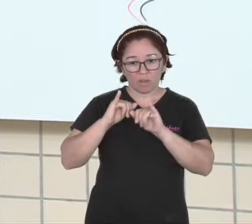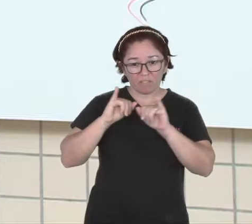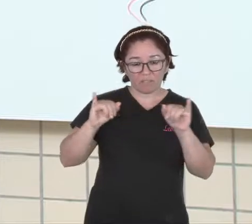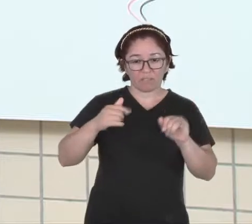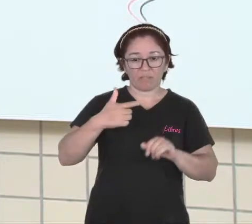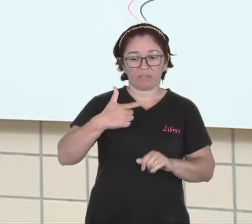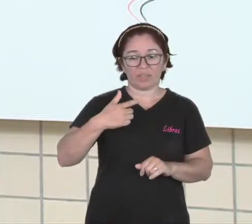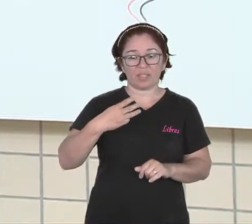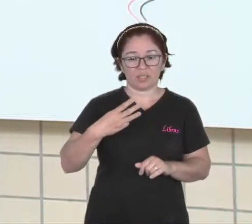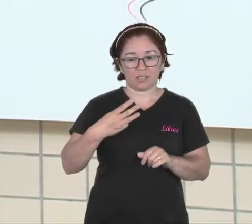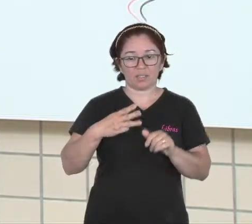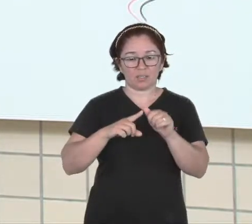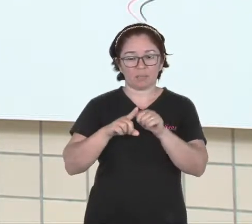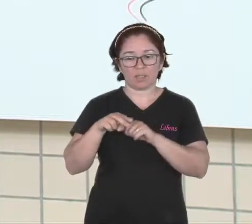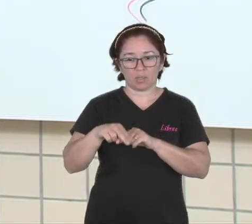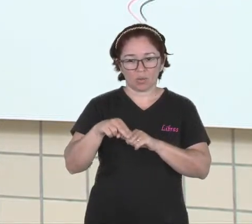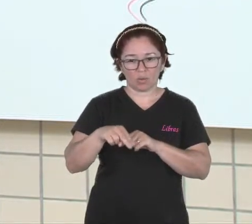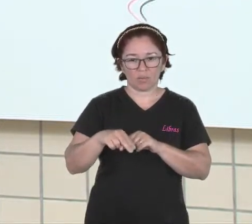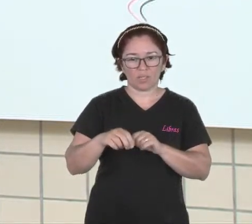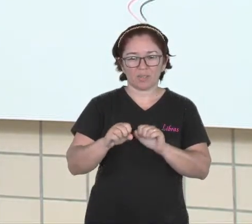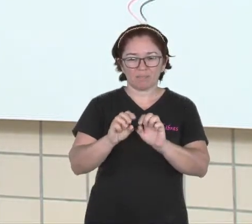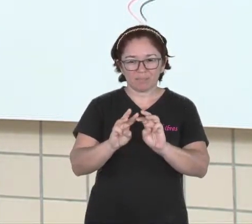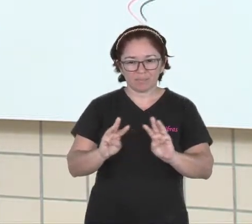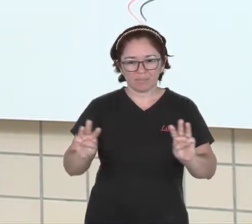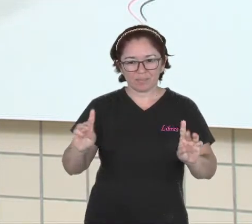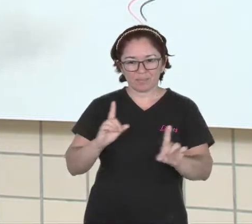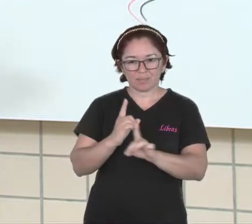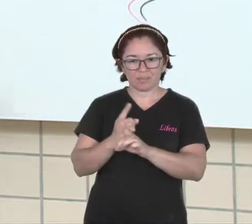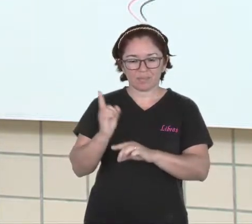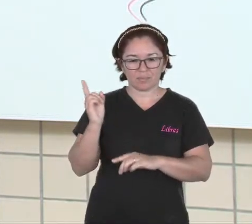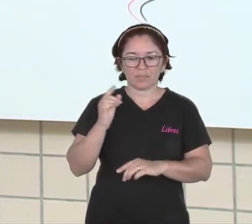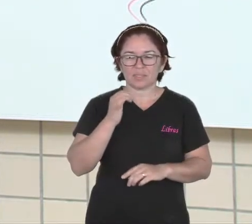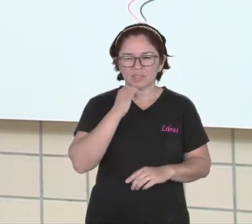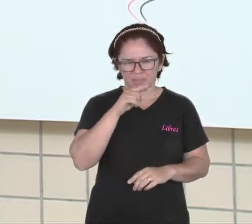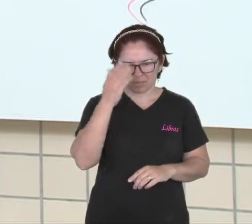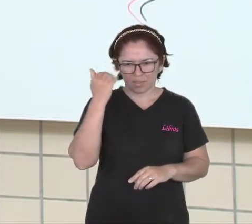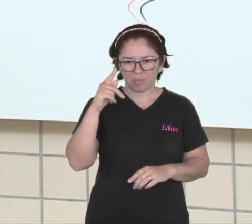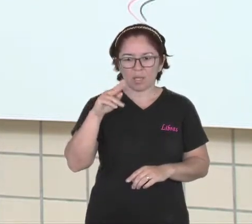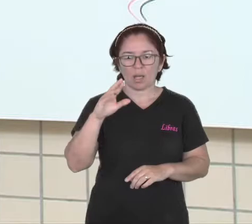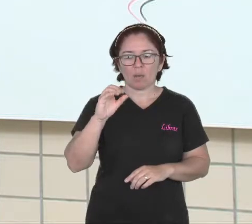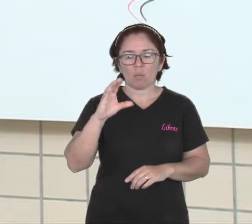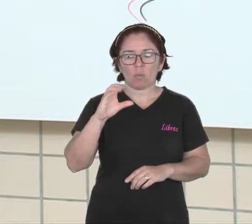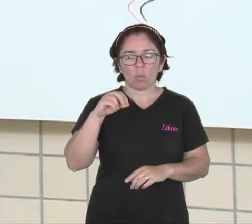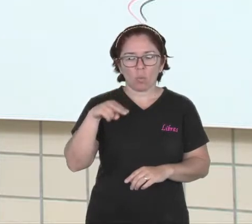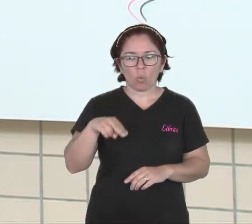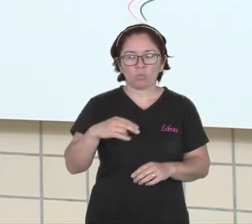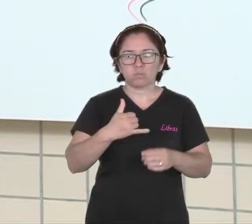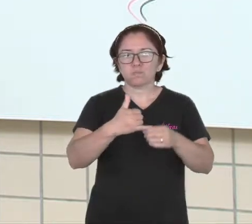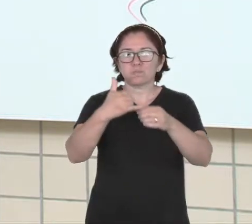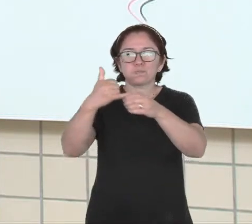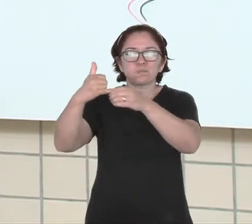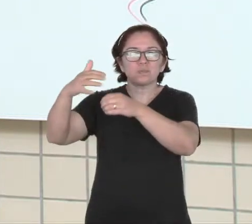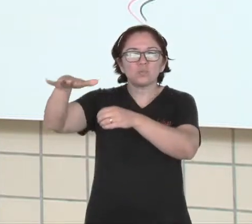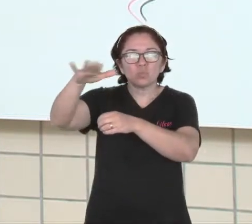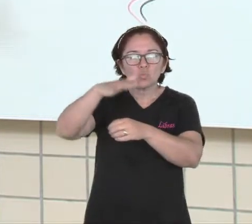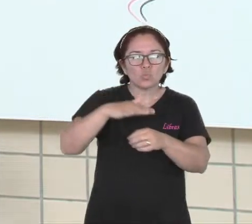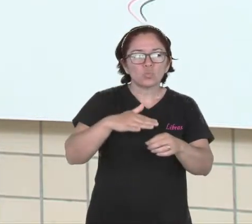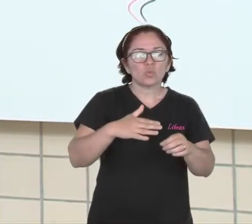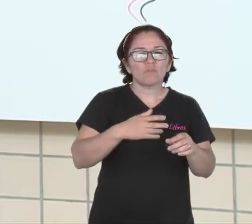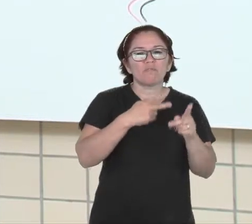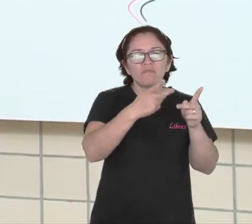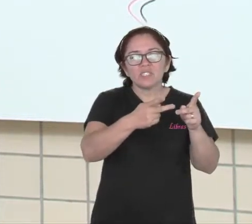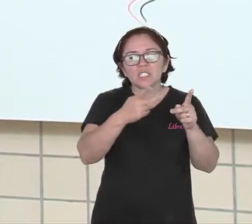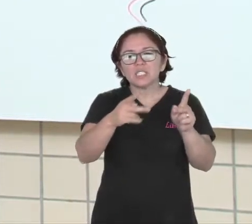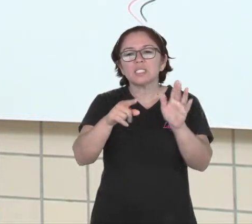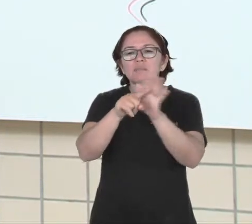que você encontra. Não sei se você sabe, mas o PROCON visita vários postos de nossa cidade. Esse se refere a um dos